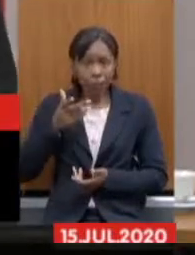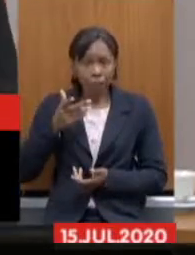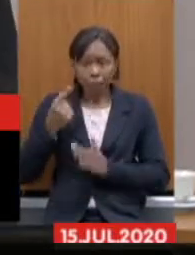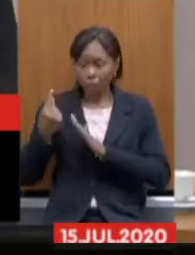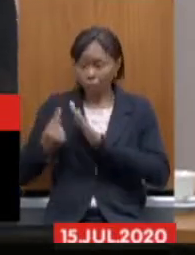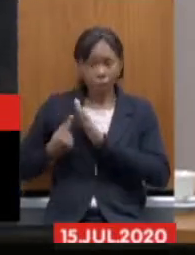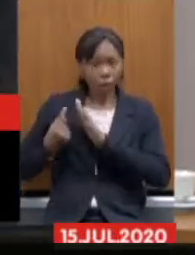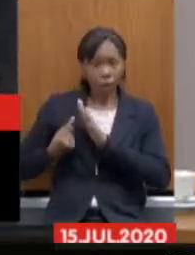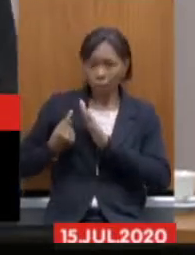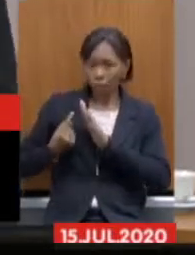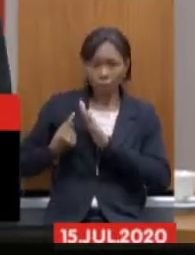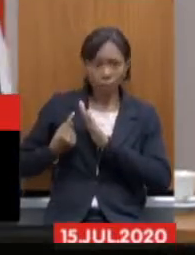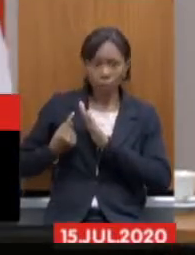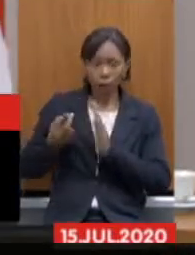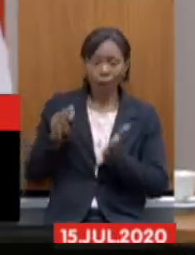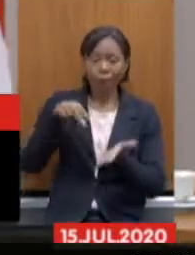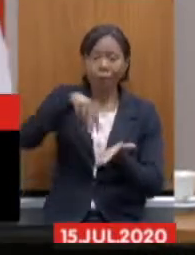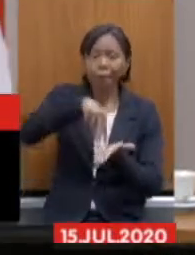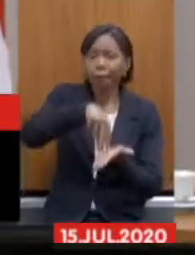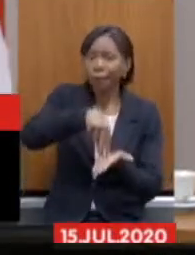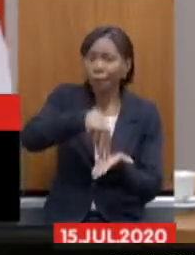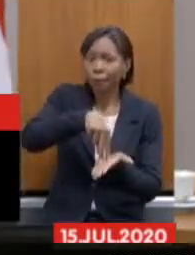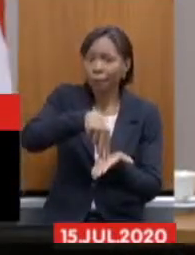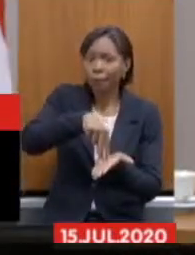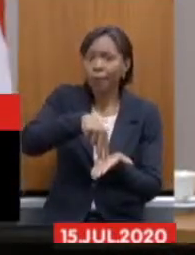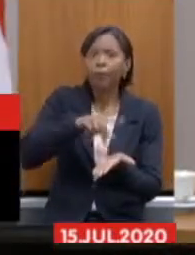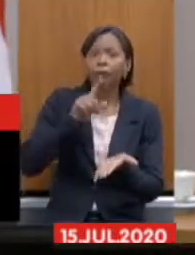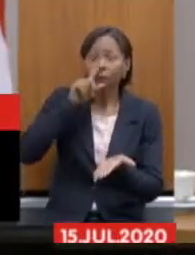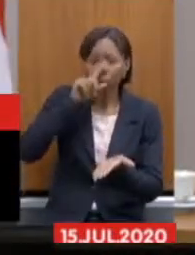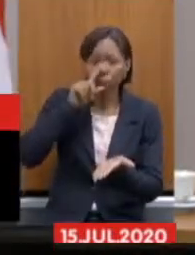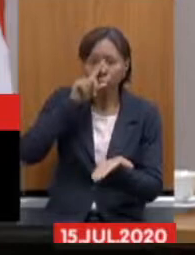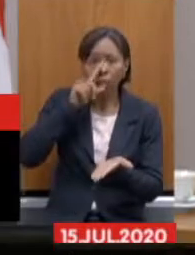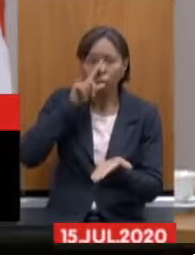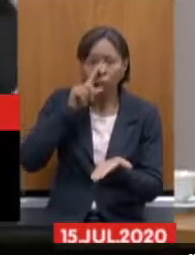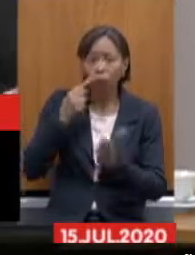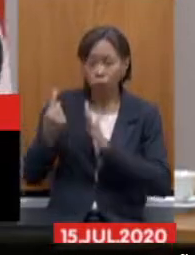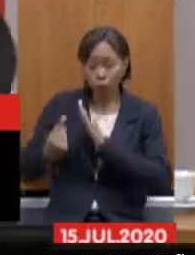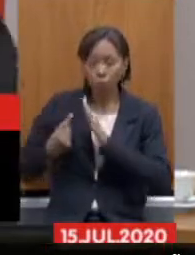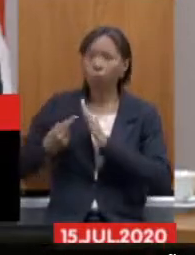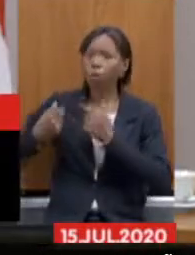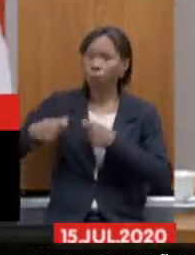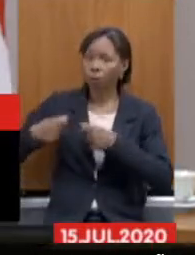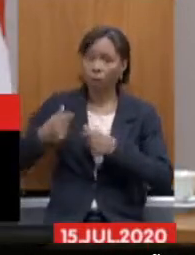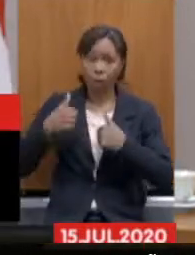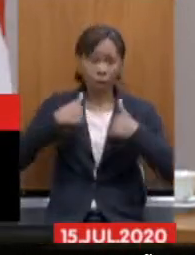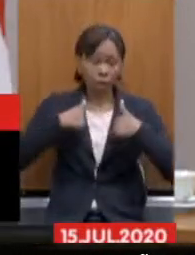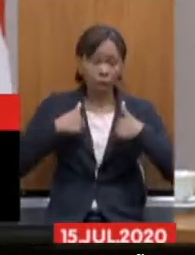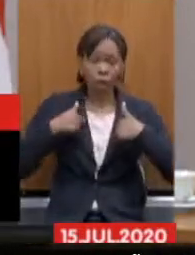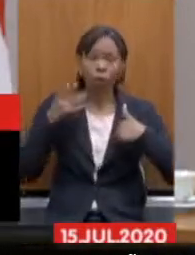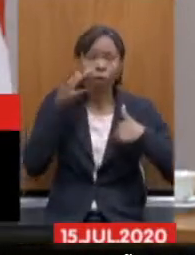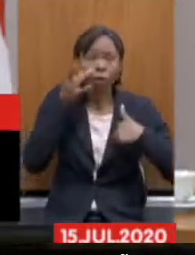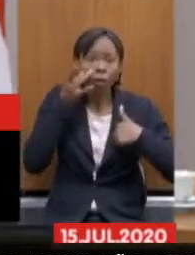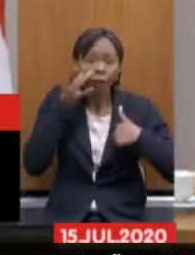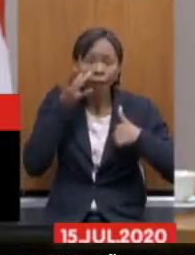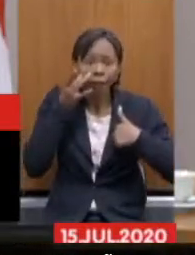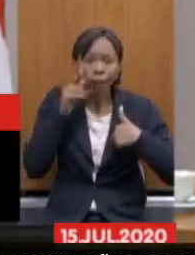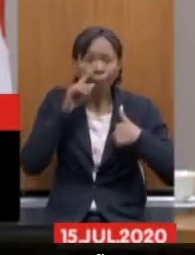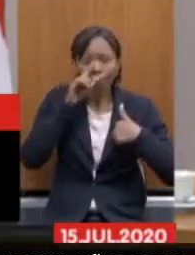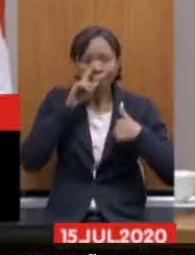isolamento aquele isolamento necessário e eu estou aqui me arriscando